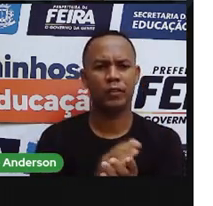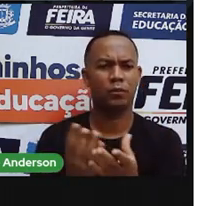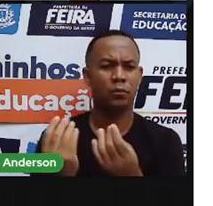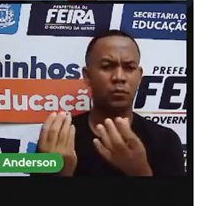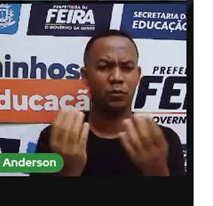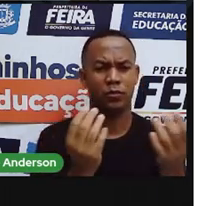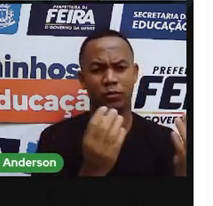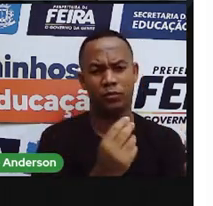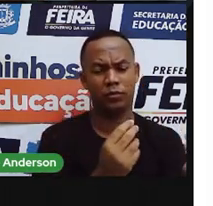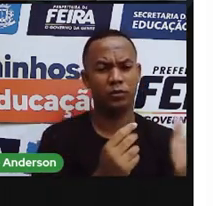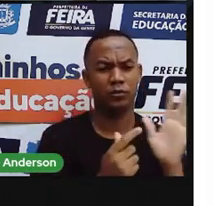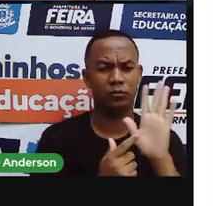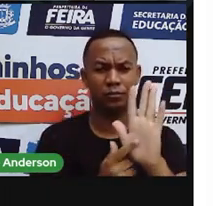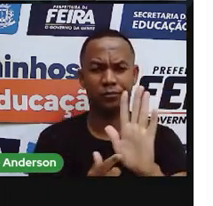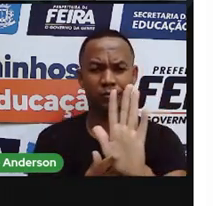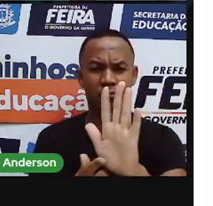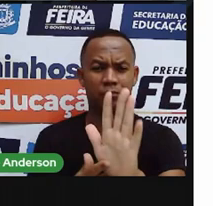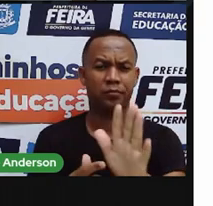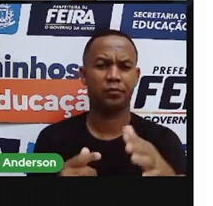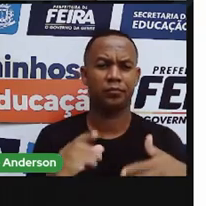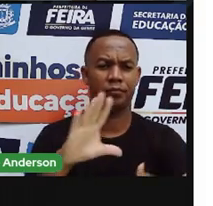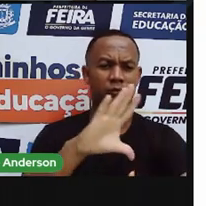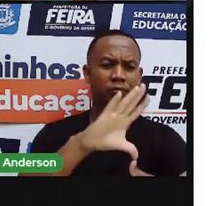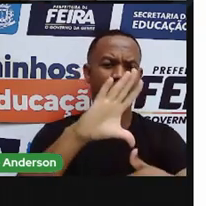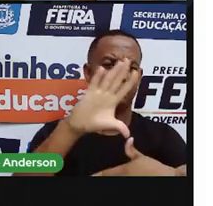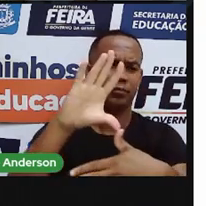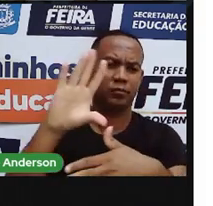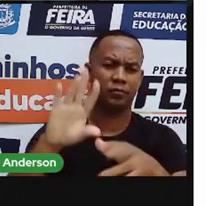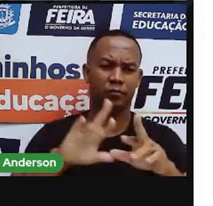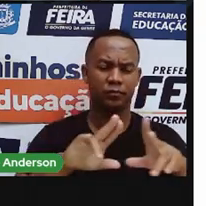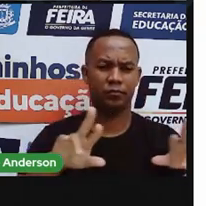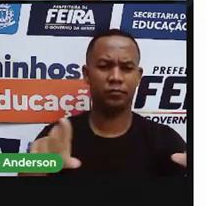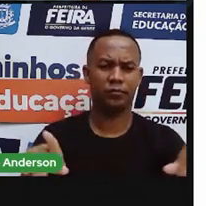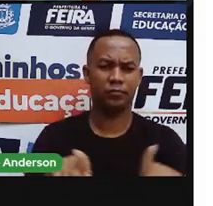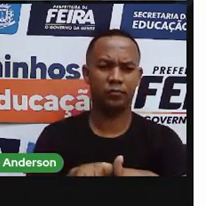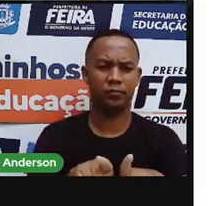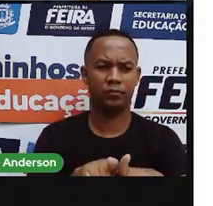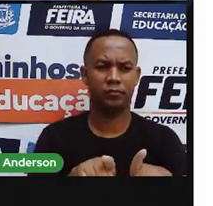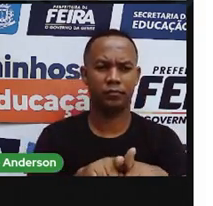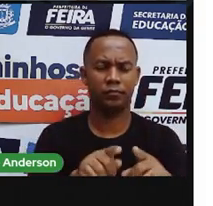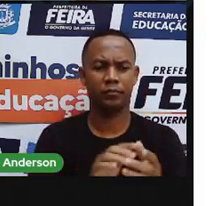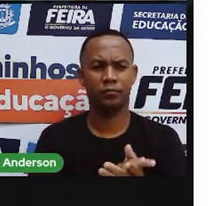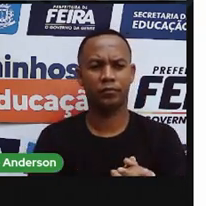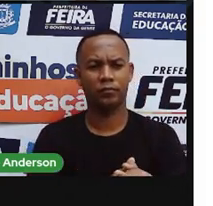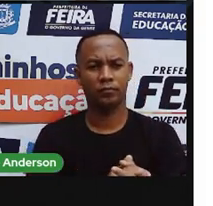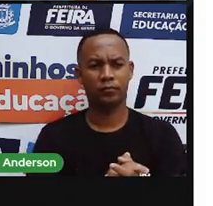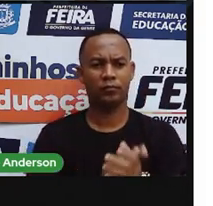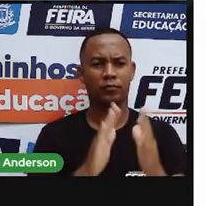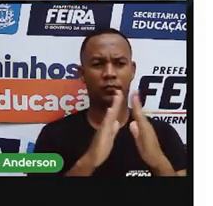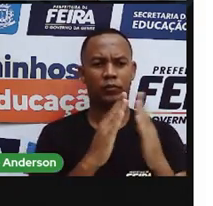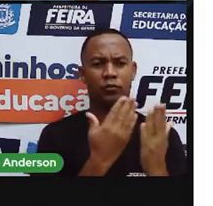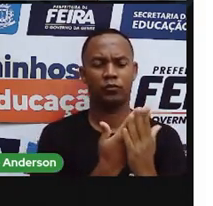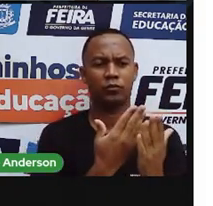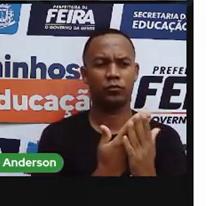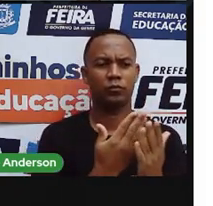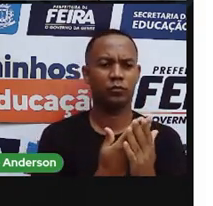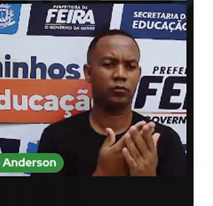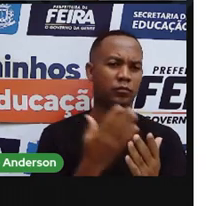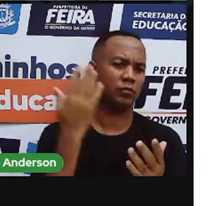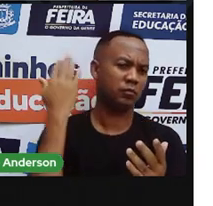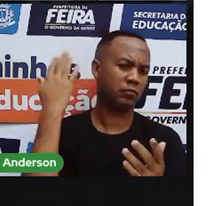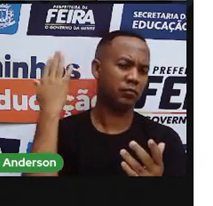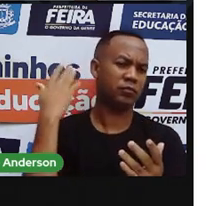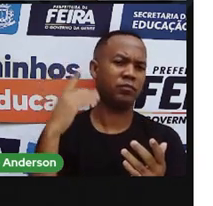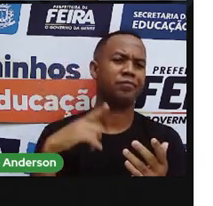várias representações e representações detalhadas, né? Inclusive, lá na aula da semana que a gente falou sobre Feira de Santana, a